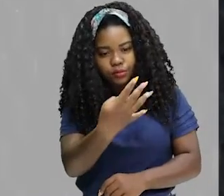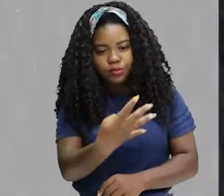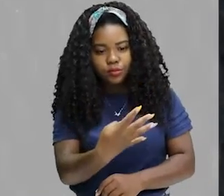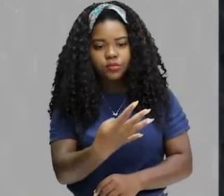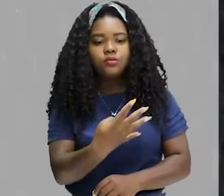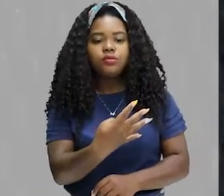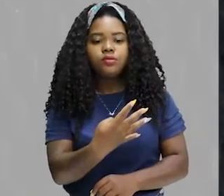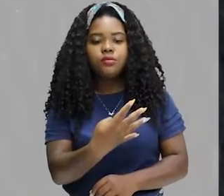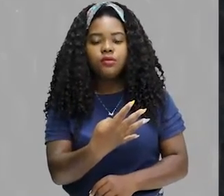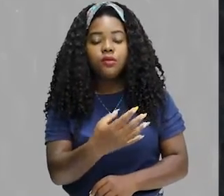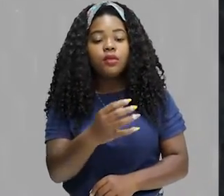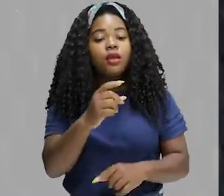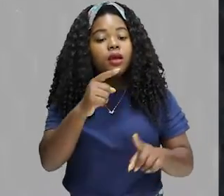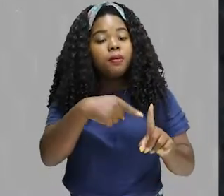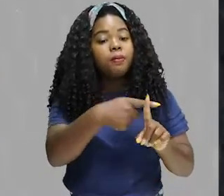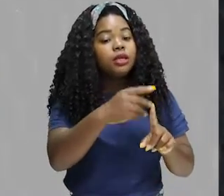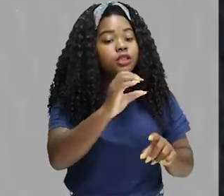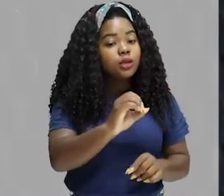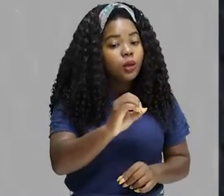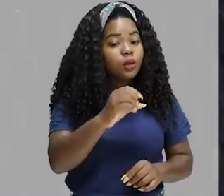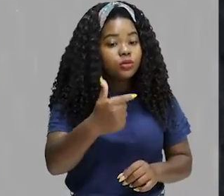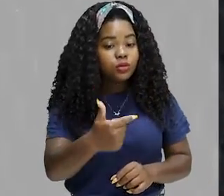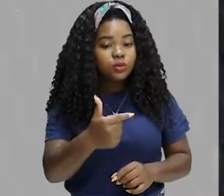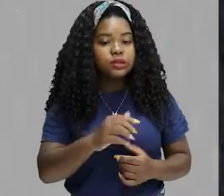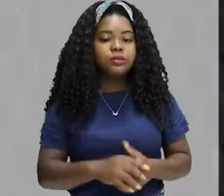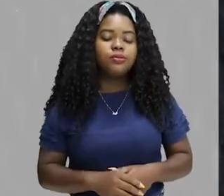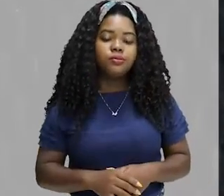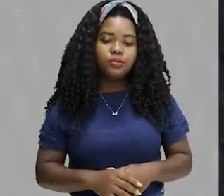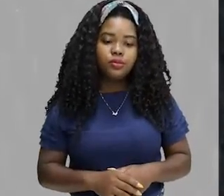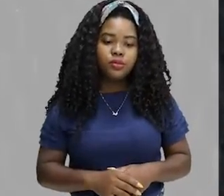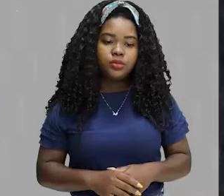átomos de oxigênio, certo? E 4